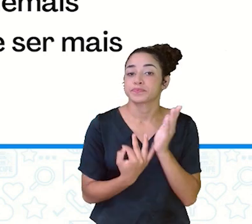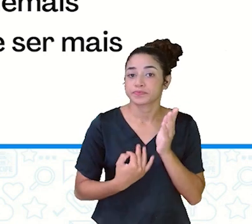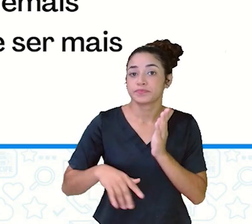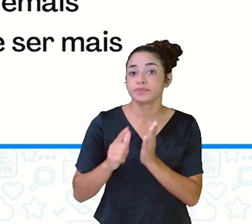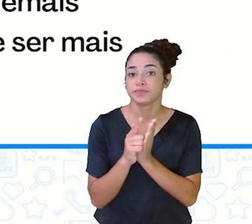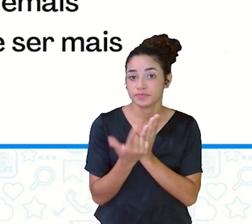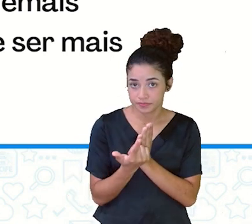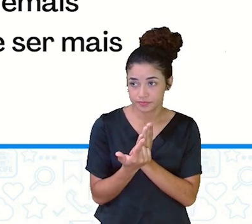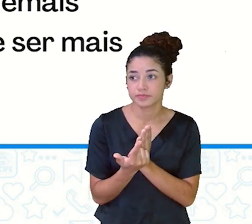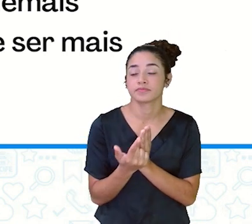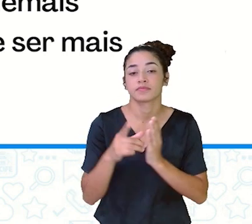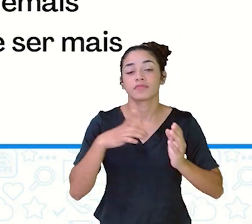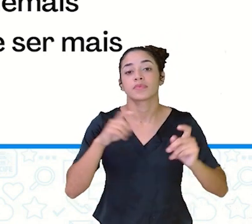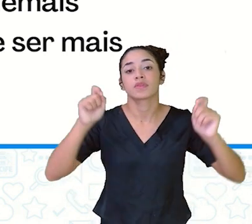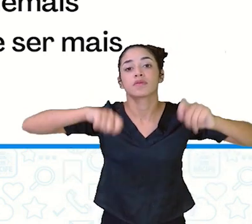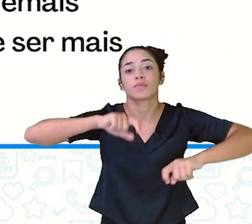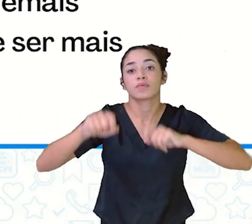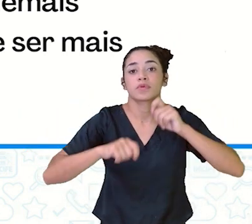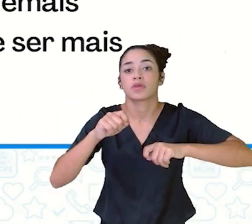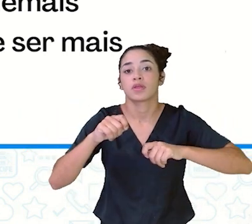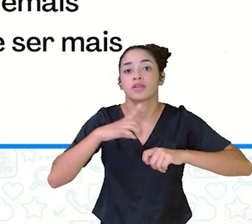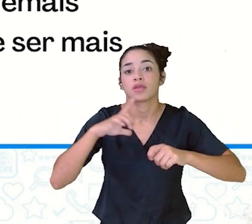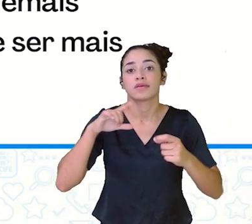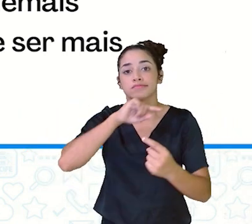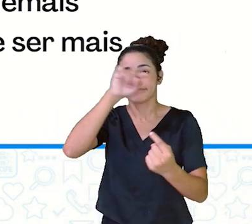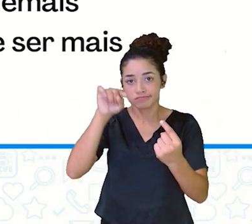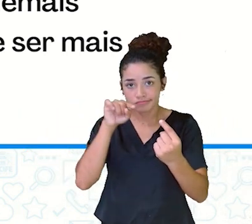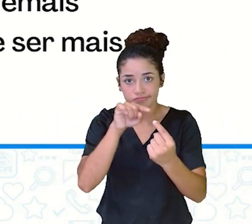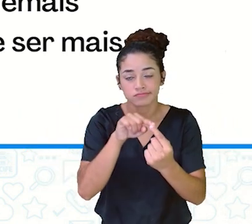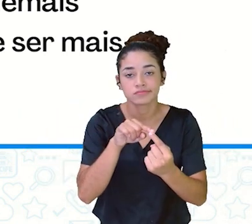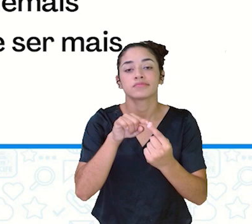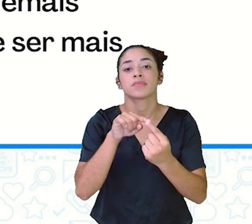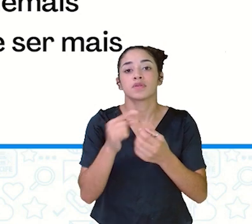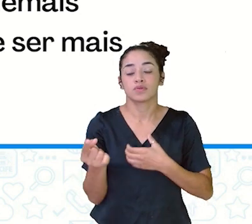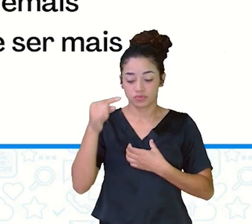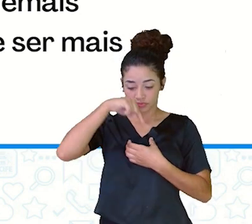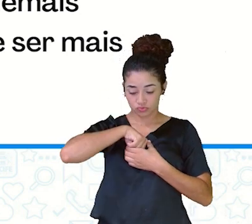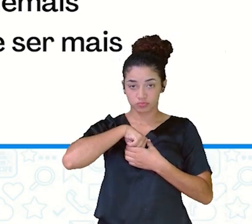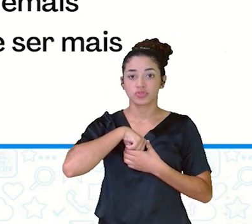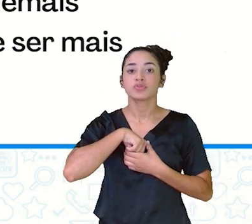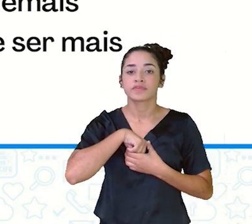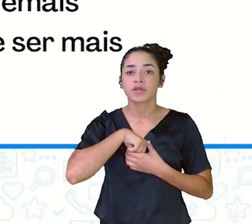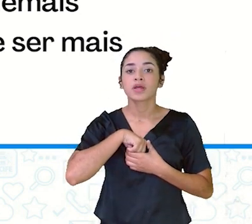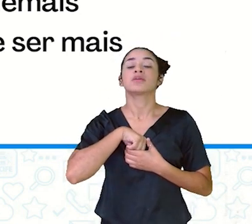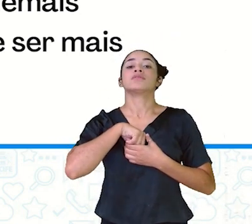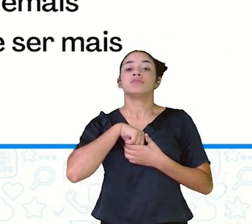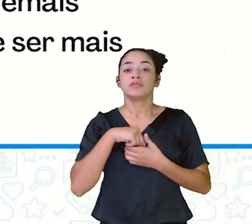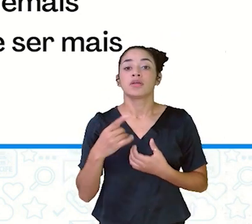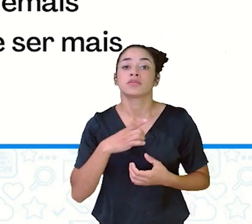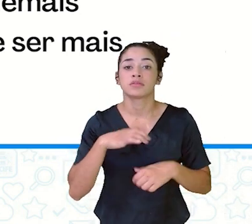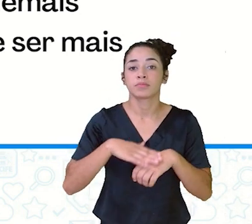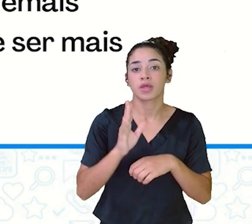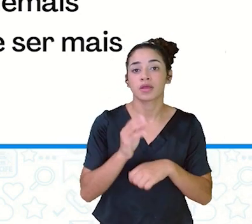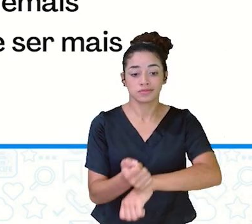é aquele no qual é admitido alto grau de subjetividade. Isso tem muito a ver mais com as emoções, mais do que com